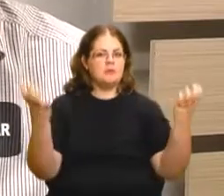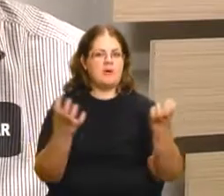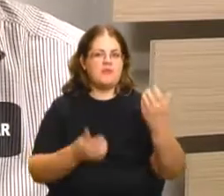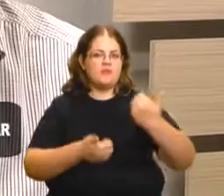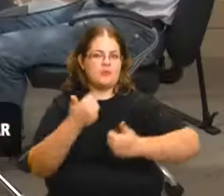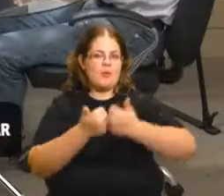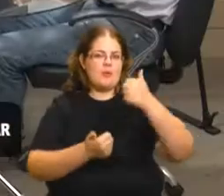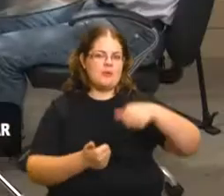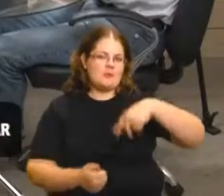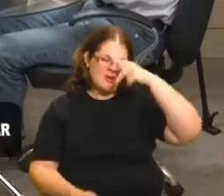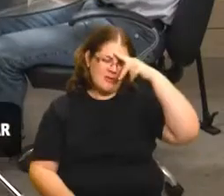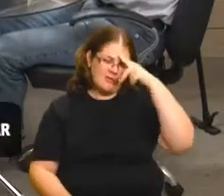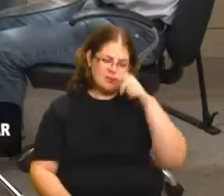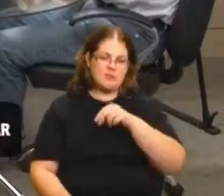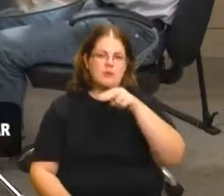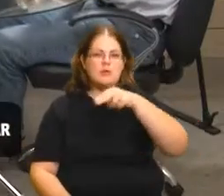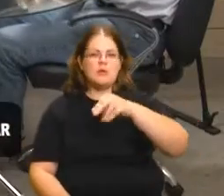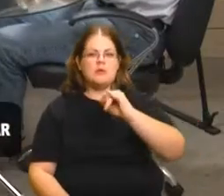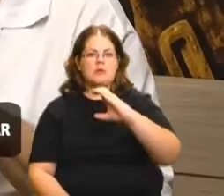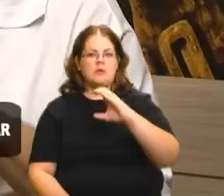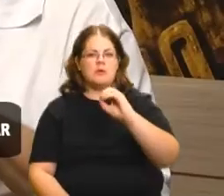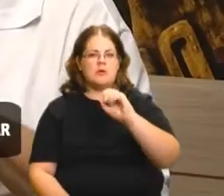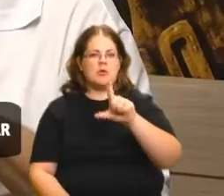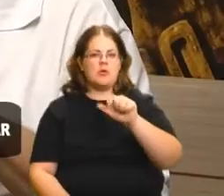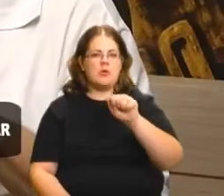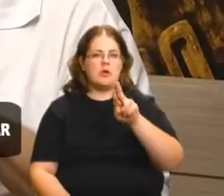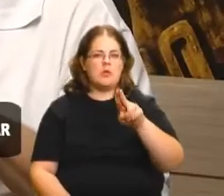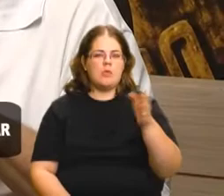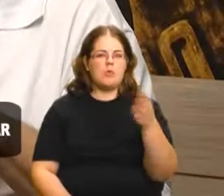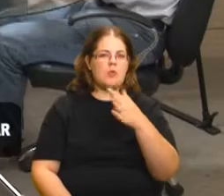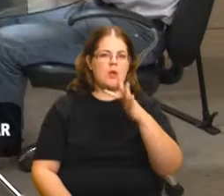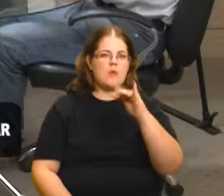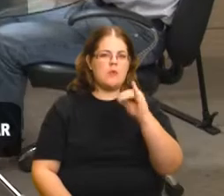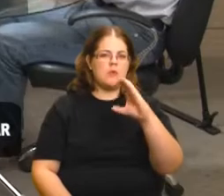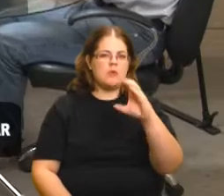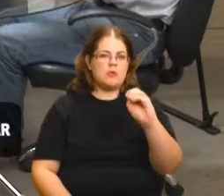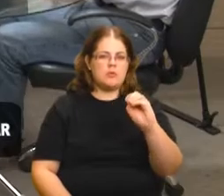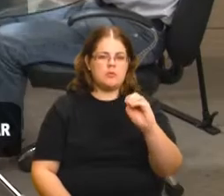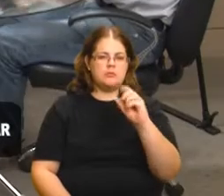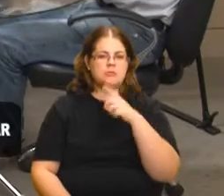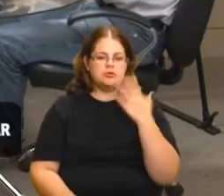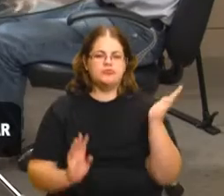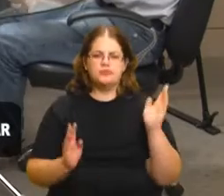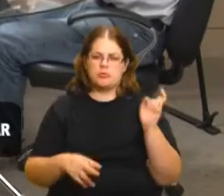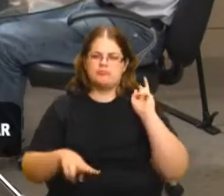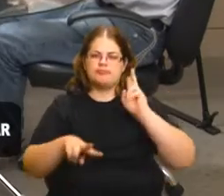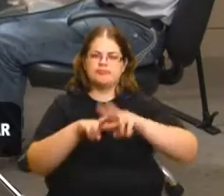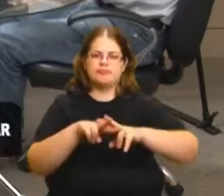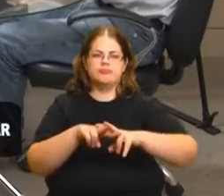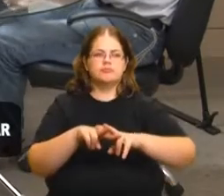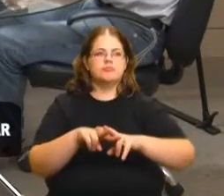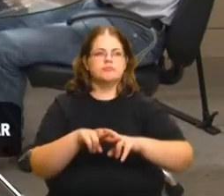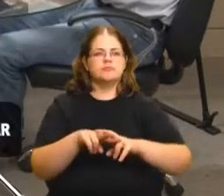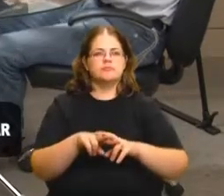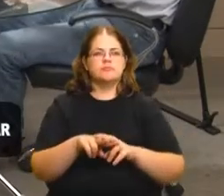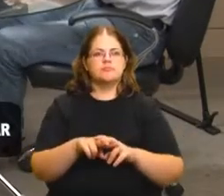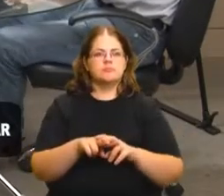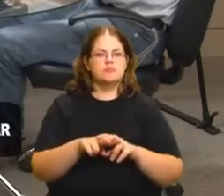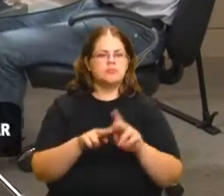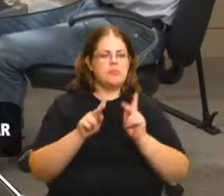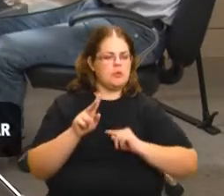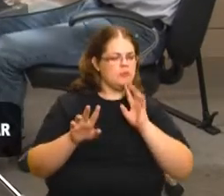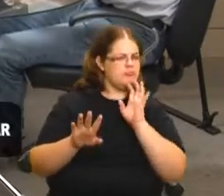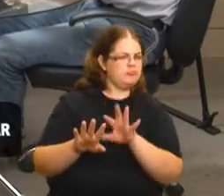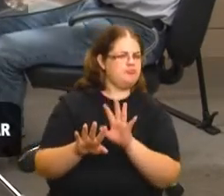Fico. Isso mesmo. Era um militar que se opôs ao golpe, foi cassado, era bagense. E vários se opuseram